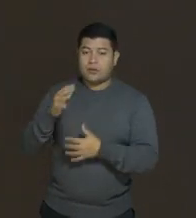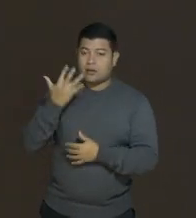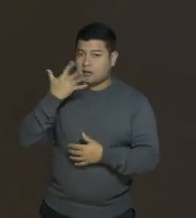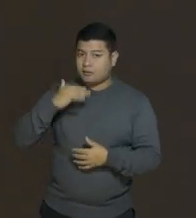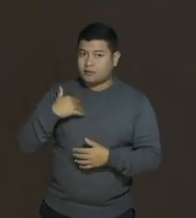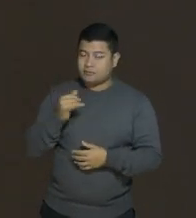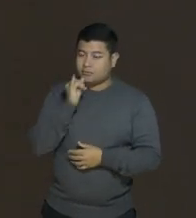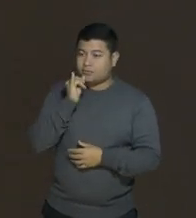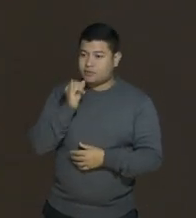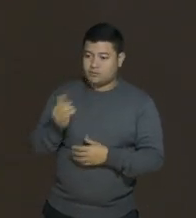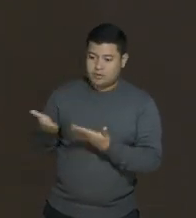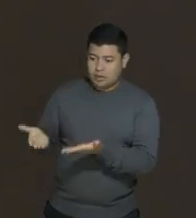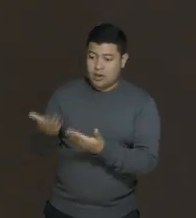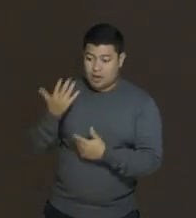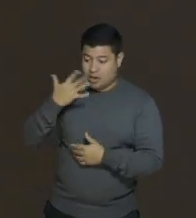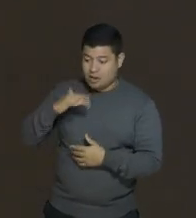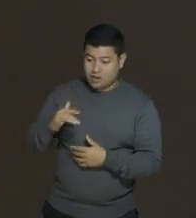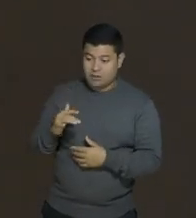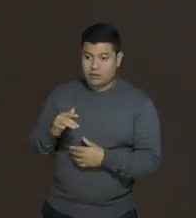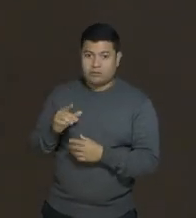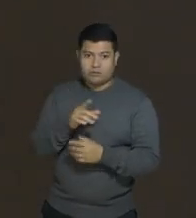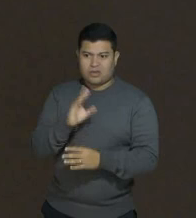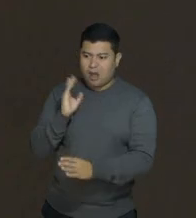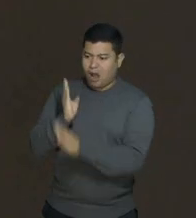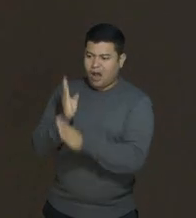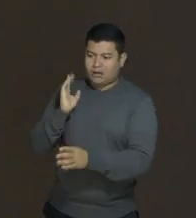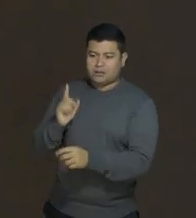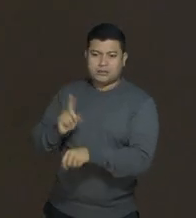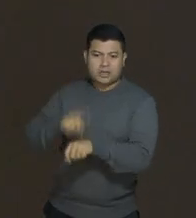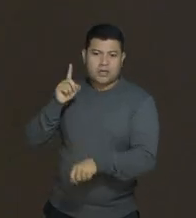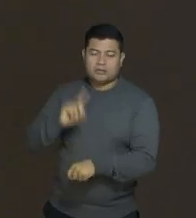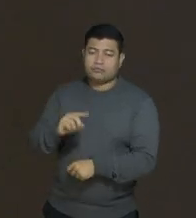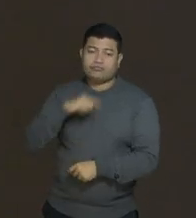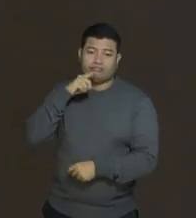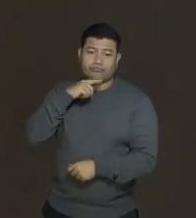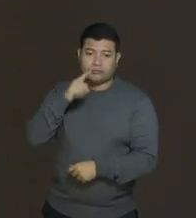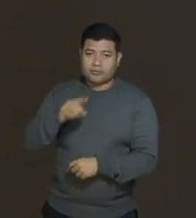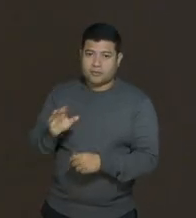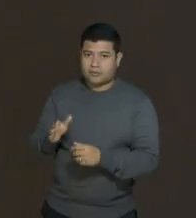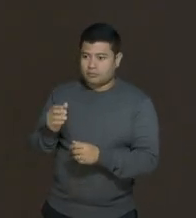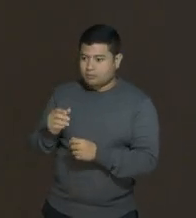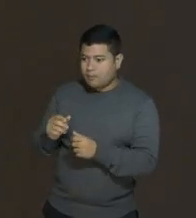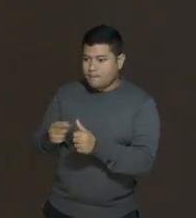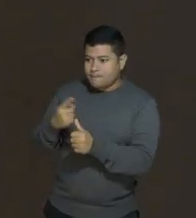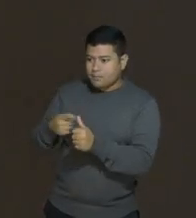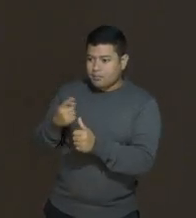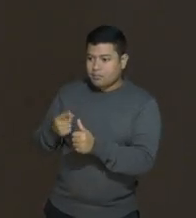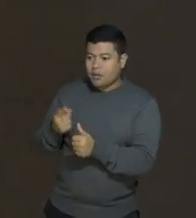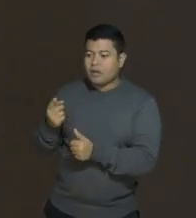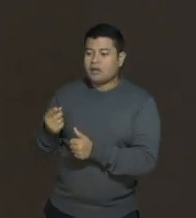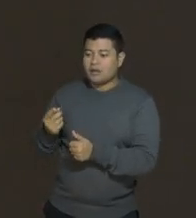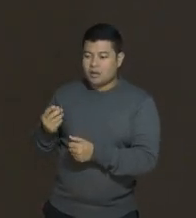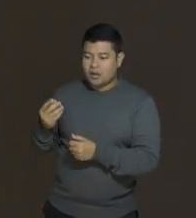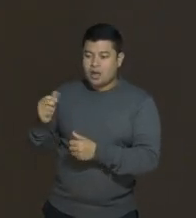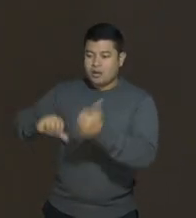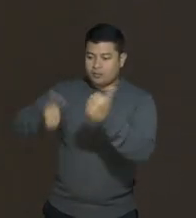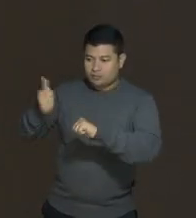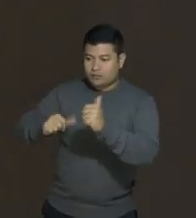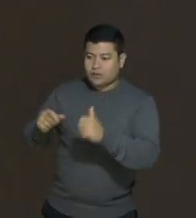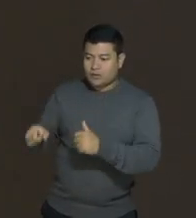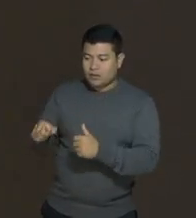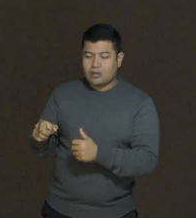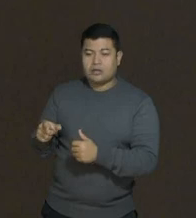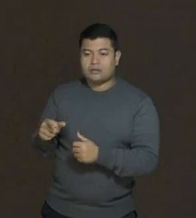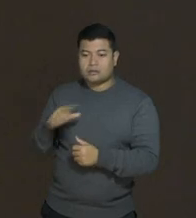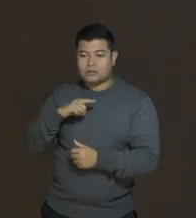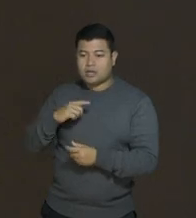pequena também, que ainda não dá para diagnosticar, eu primeiro trato o TDAH e vejo se tem algum distúrbio de aprendizagem depois. Tem crianças